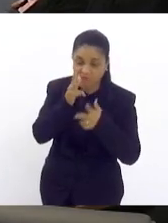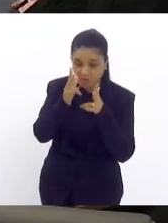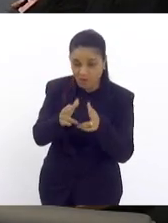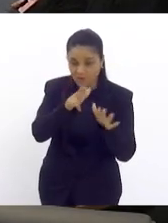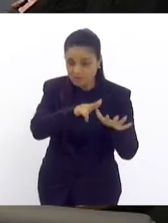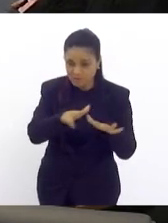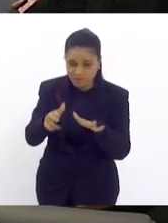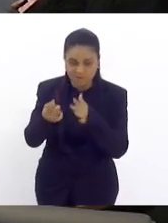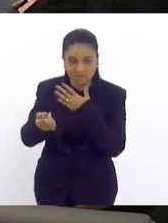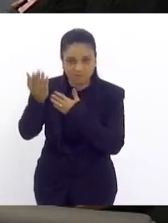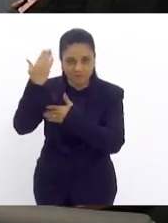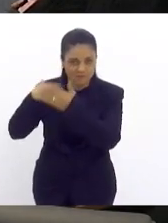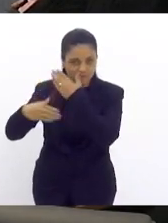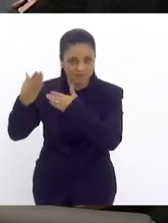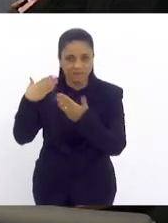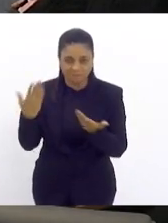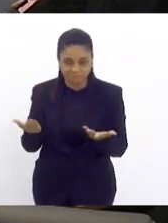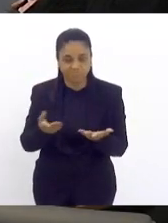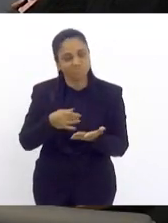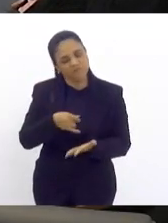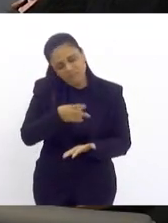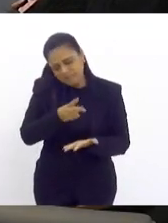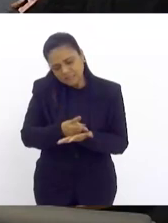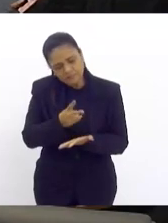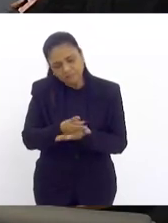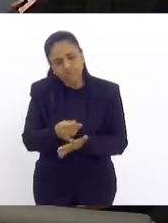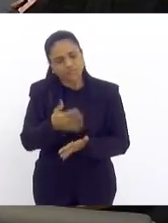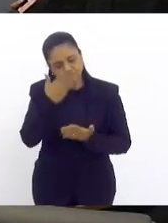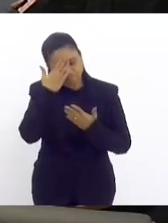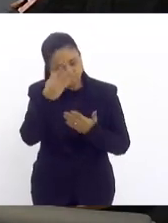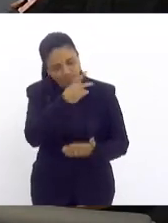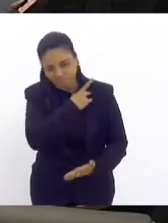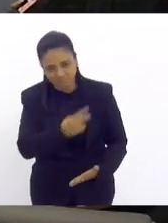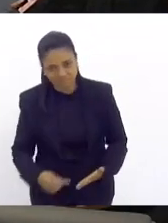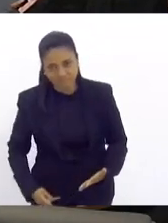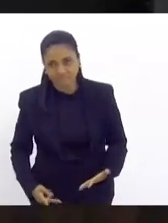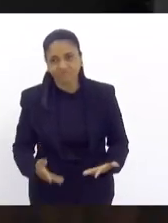talvez é sempre assim obrigado Presidente